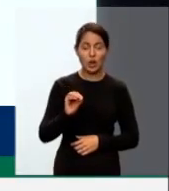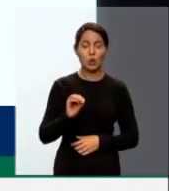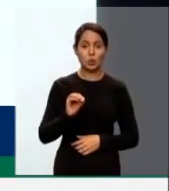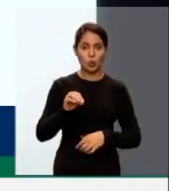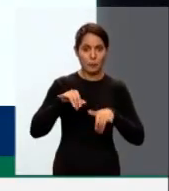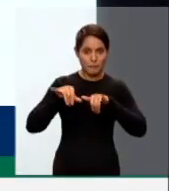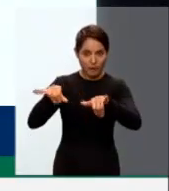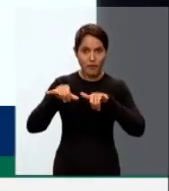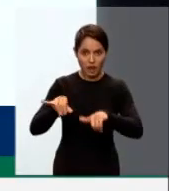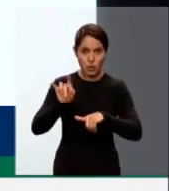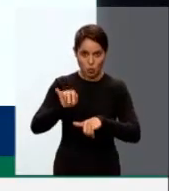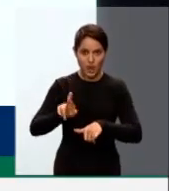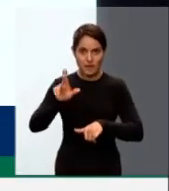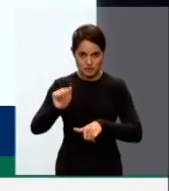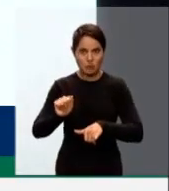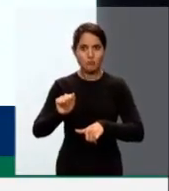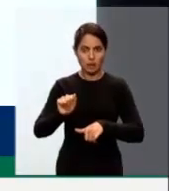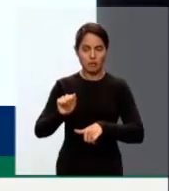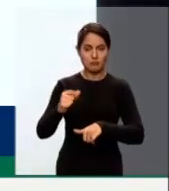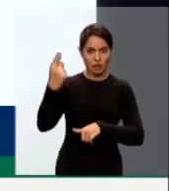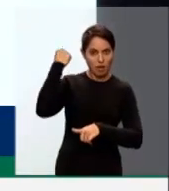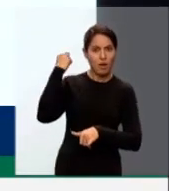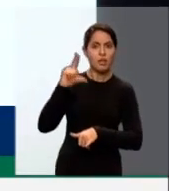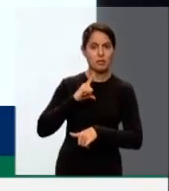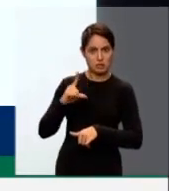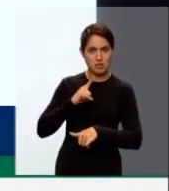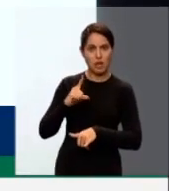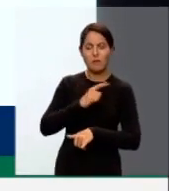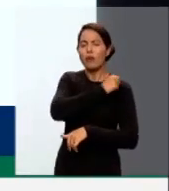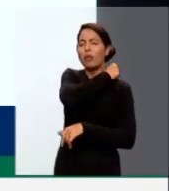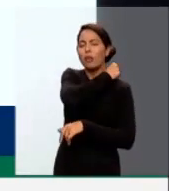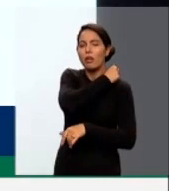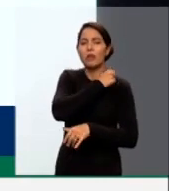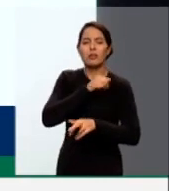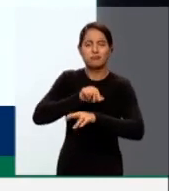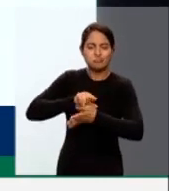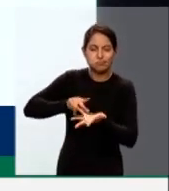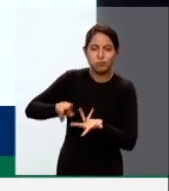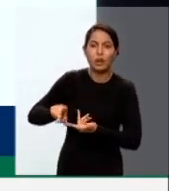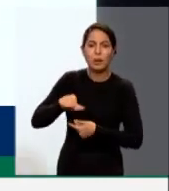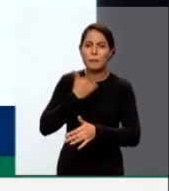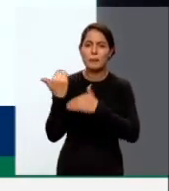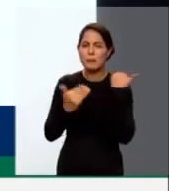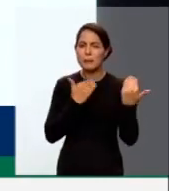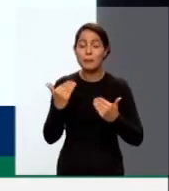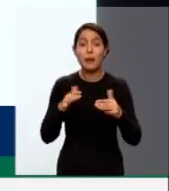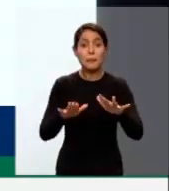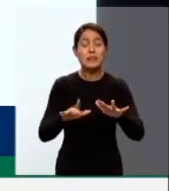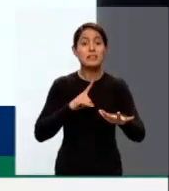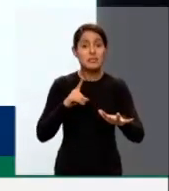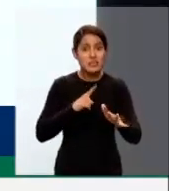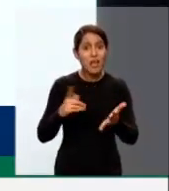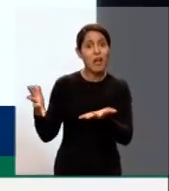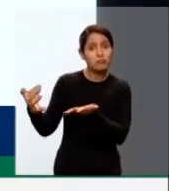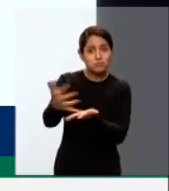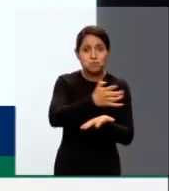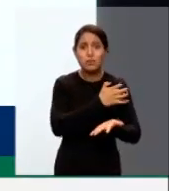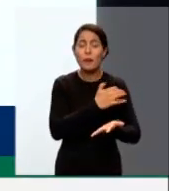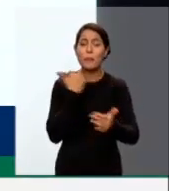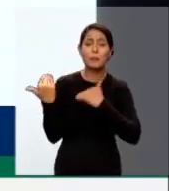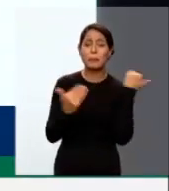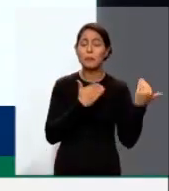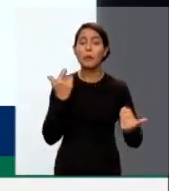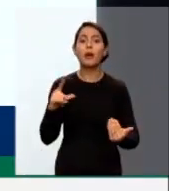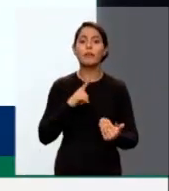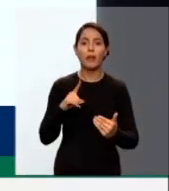extra. A gente tem dados que acometem a população negra em geral, que são assustadores, desde os dados de